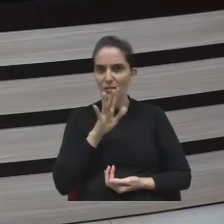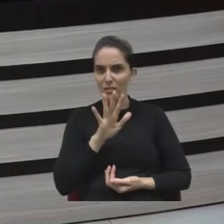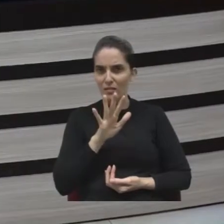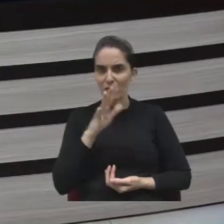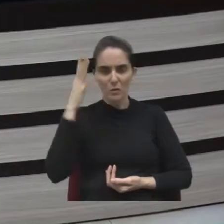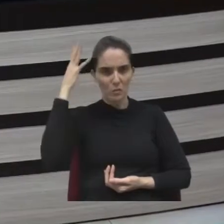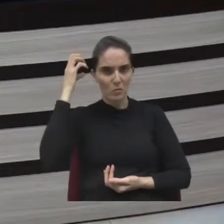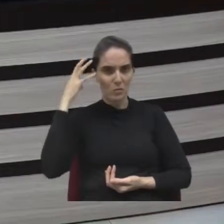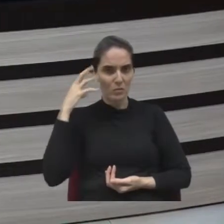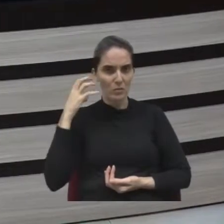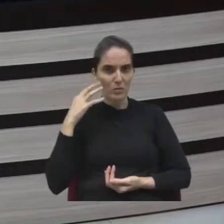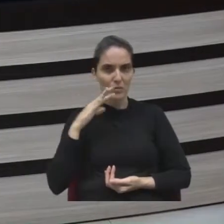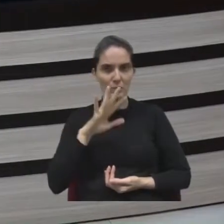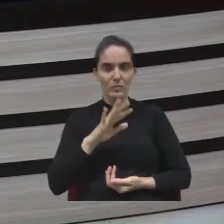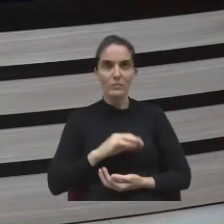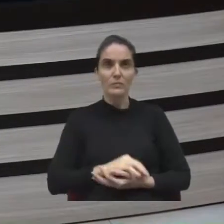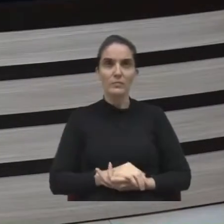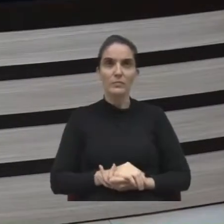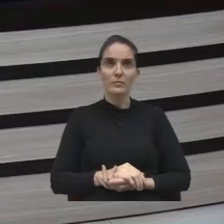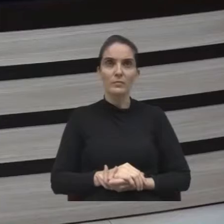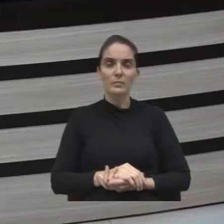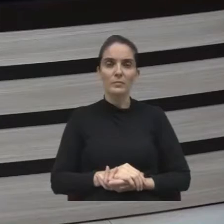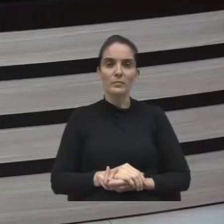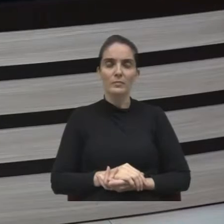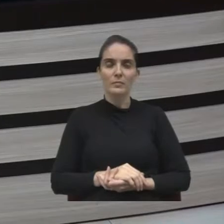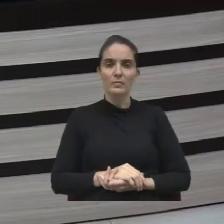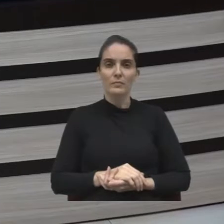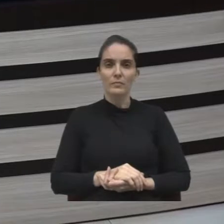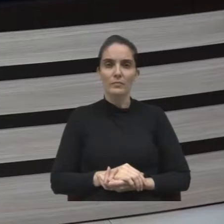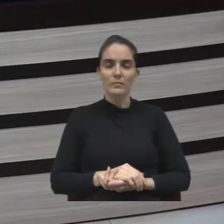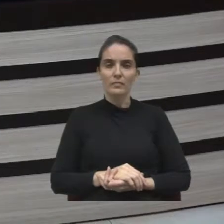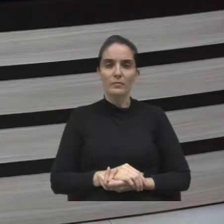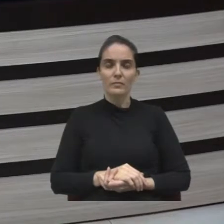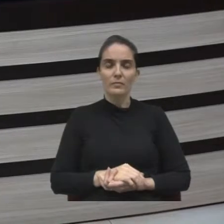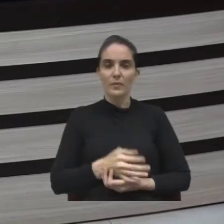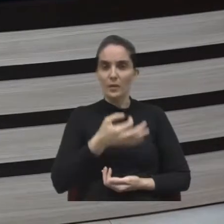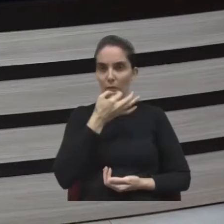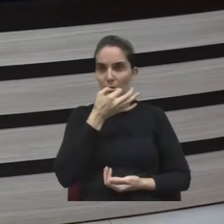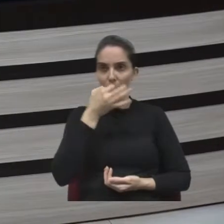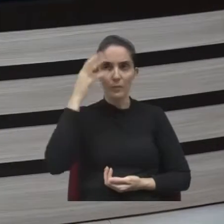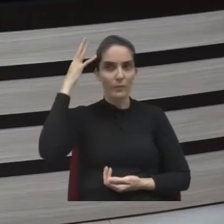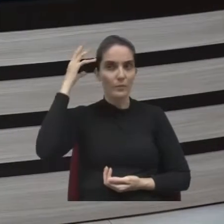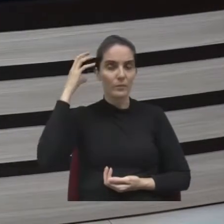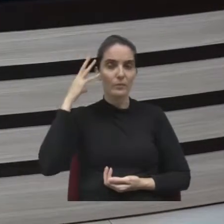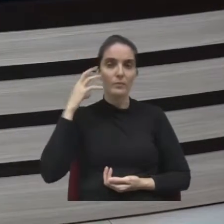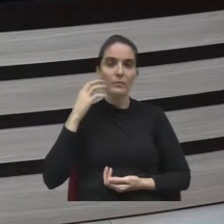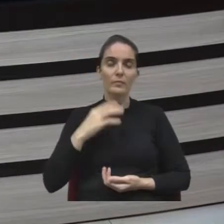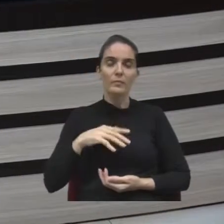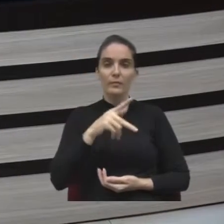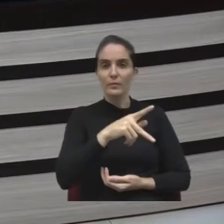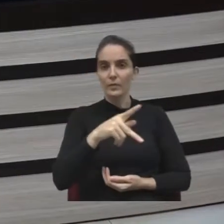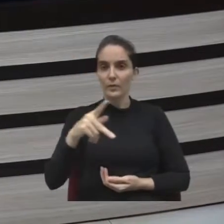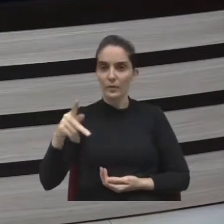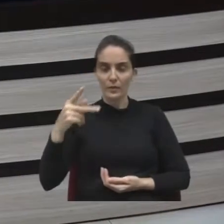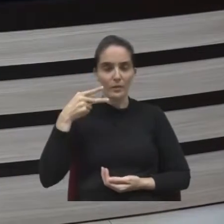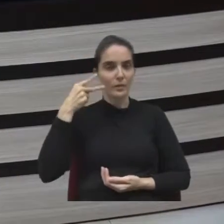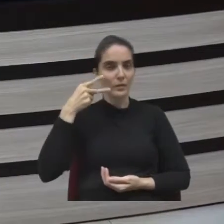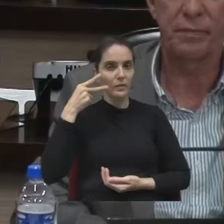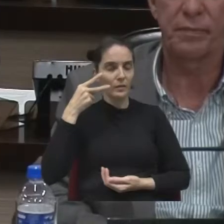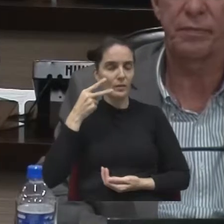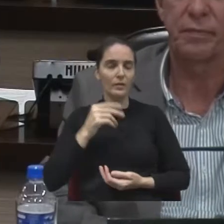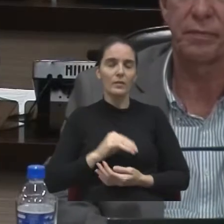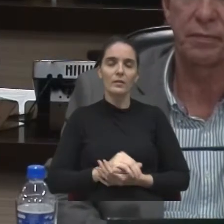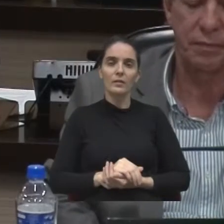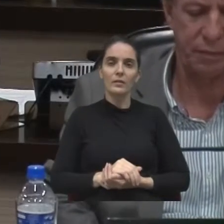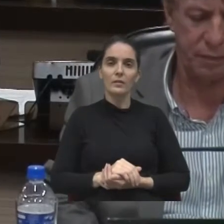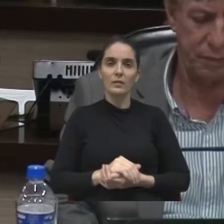ser? Preferencialmente. Para discutir para a vereadora Lu Bouco. Senhor presidente, vereadores, vereadoras,